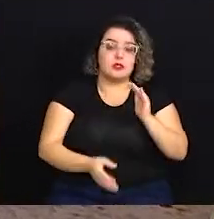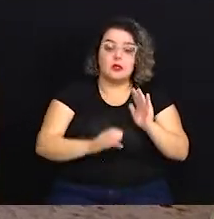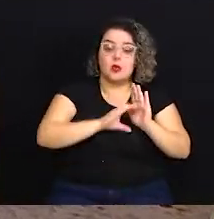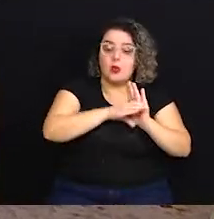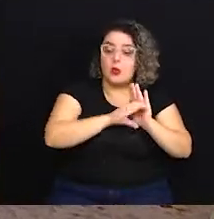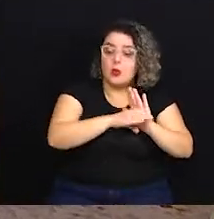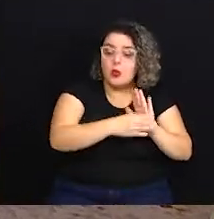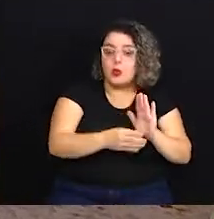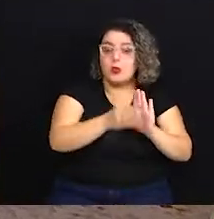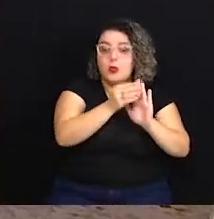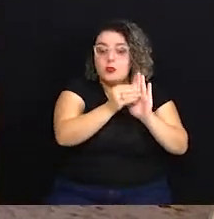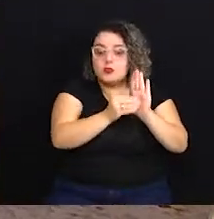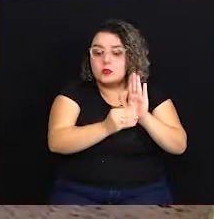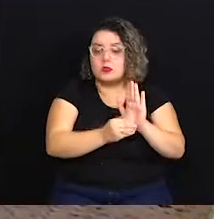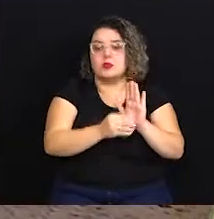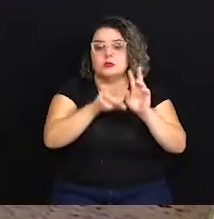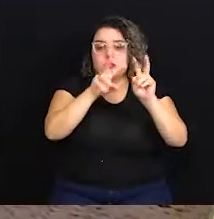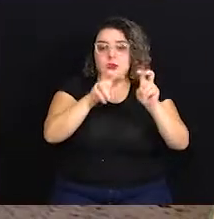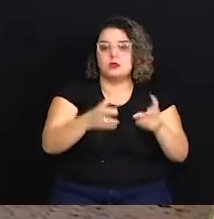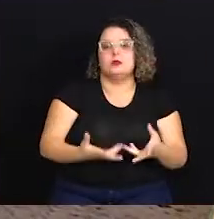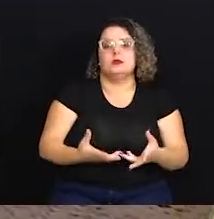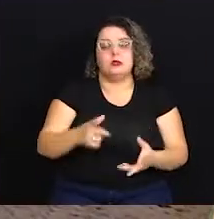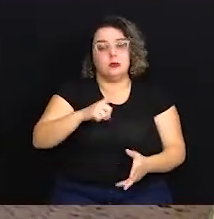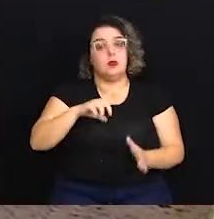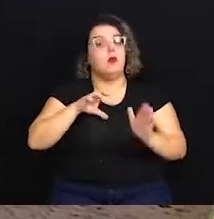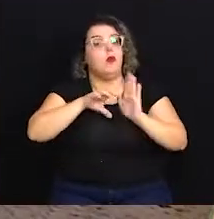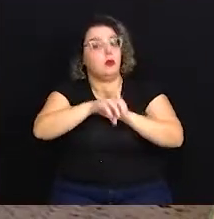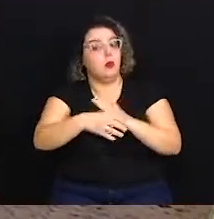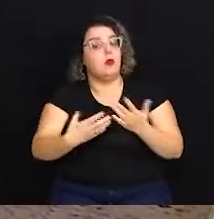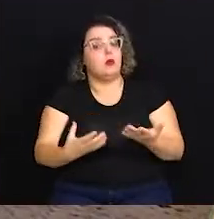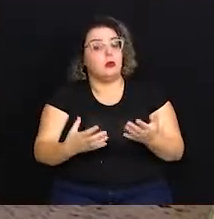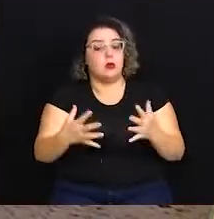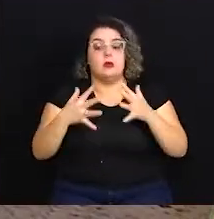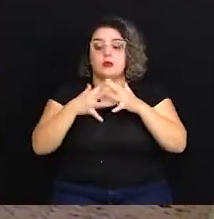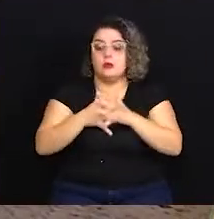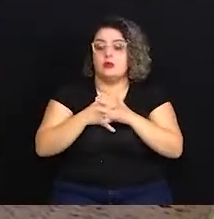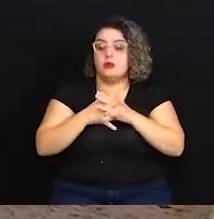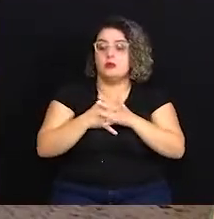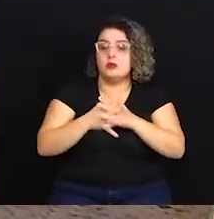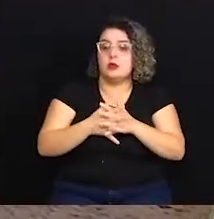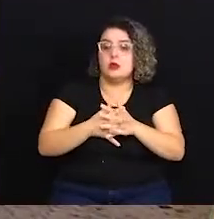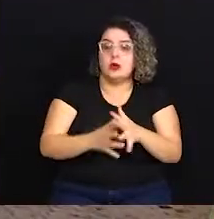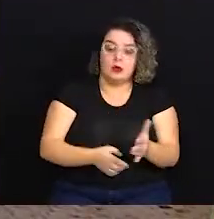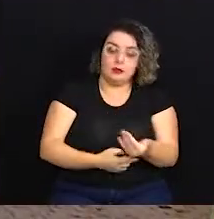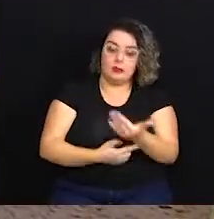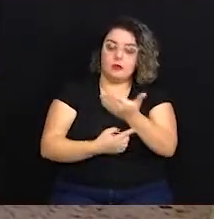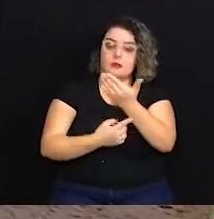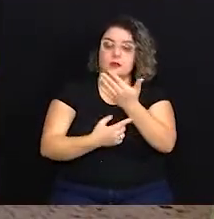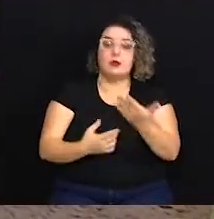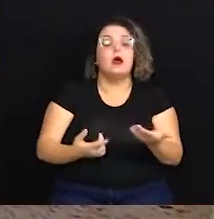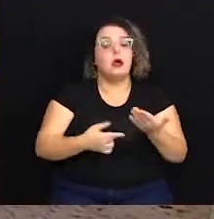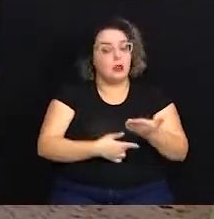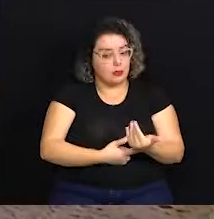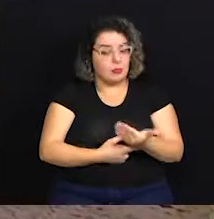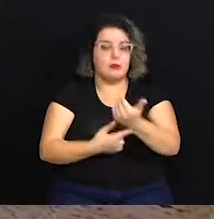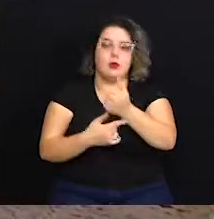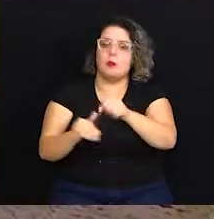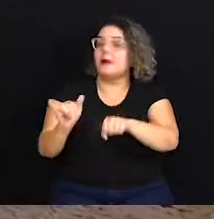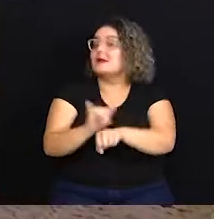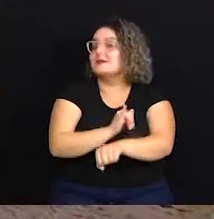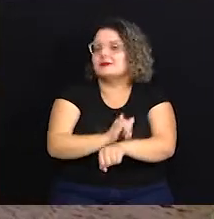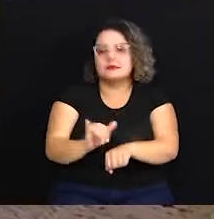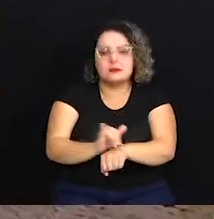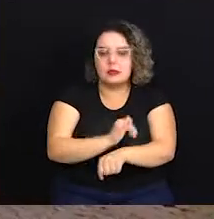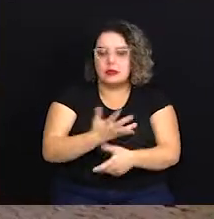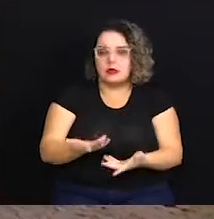que você tem que ter um conceito, e as pessoas também confundem muito a tecnologia. A tecnologia é uma ferramenta. Ela fala, fui numa